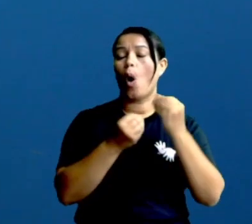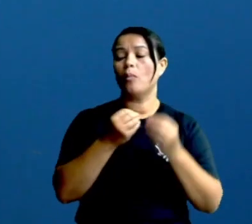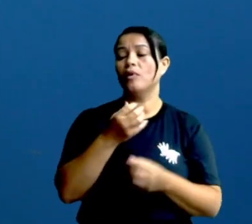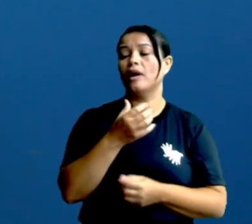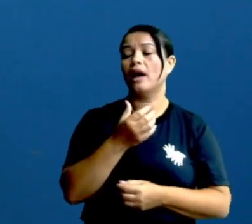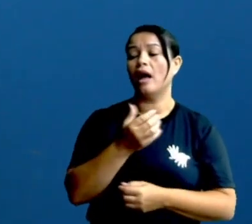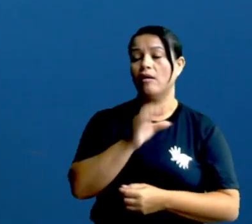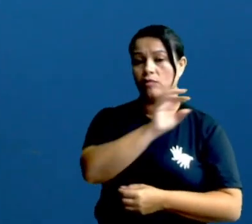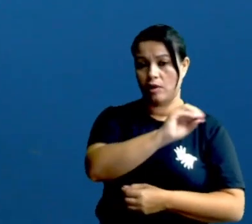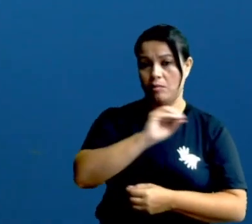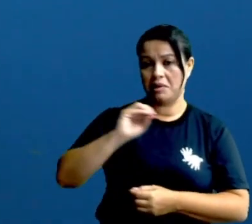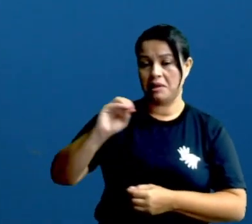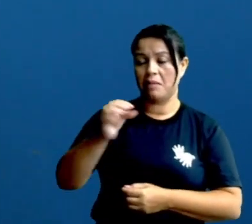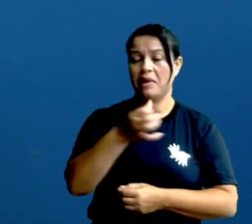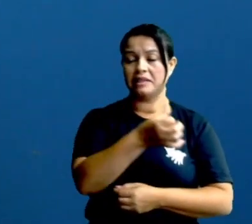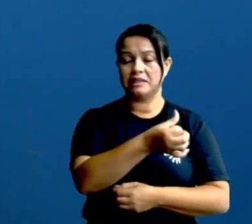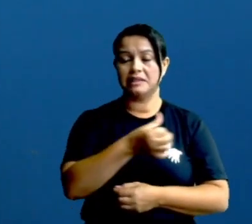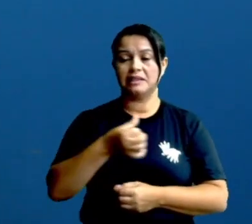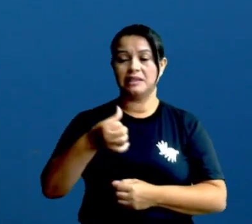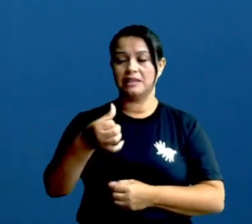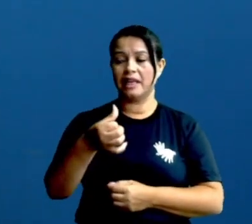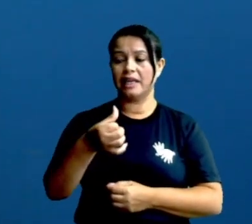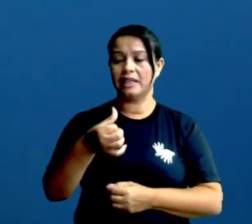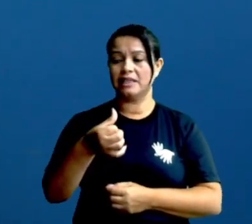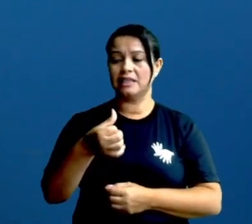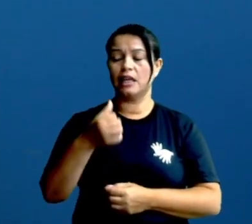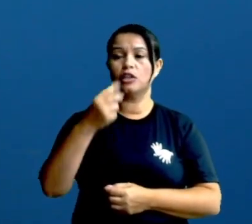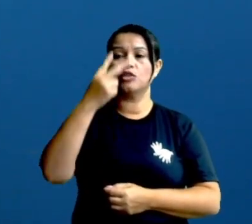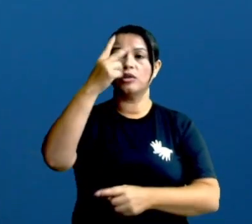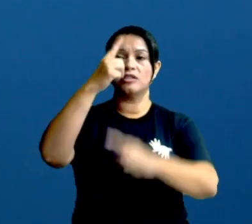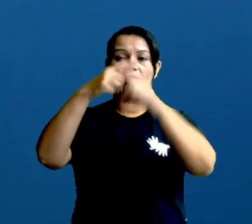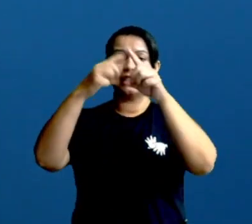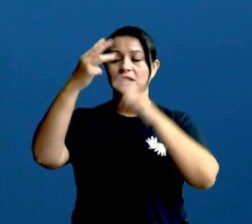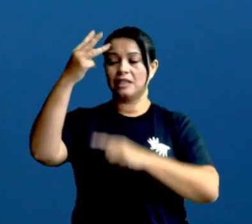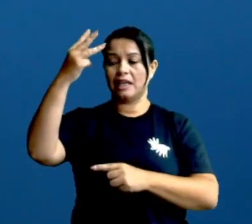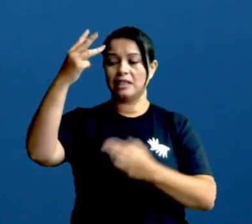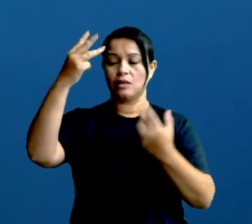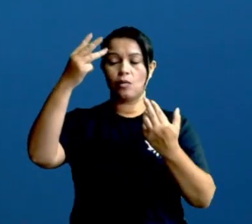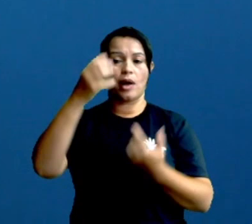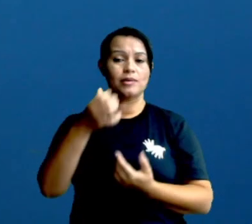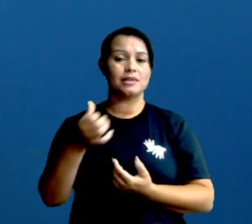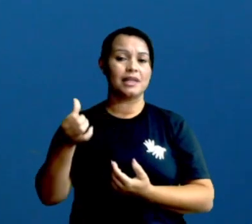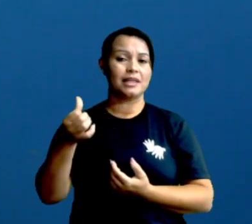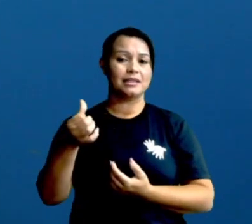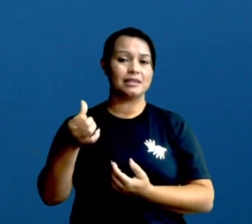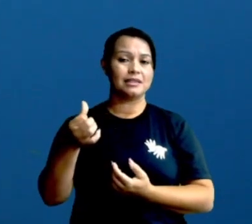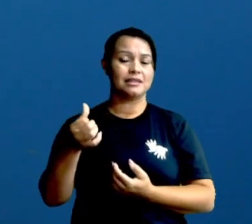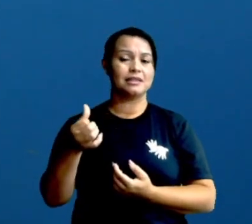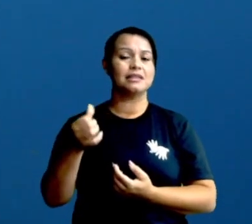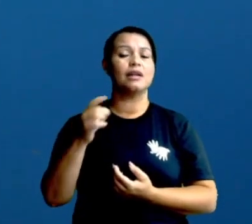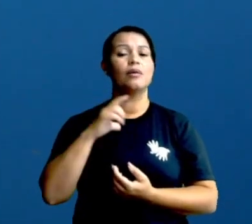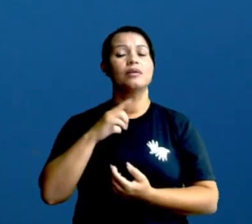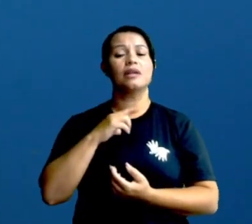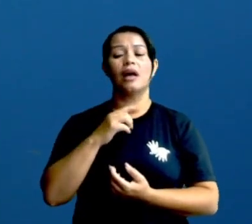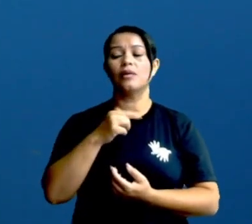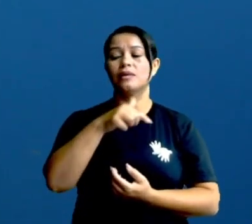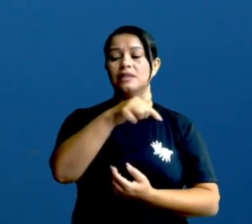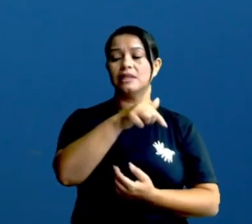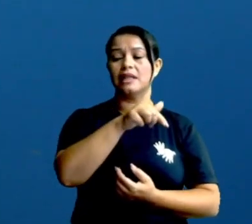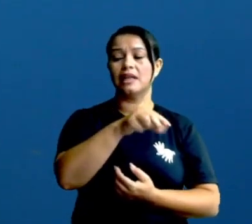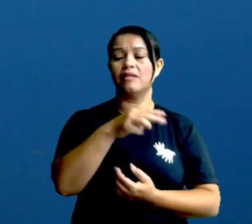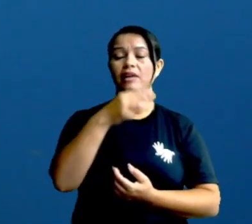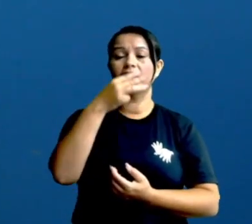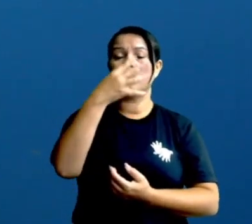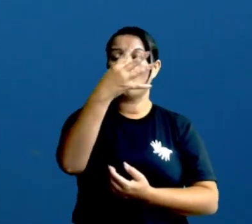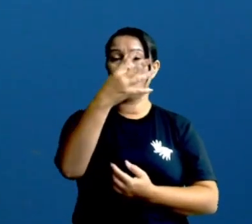seguinte, ó. Vou repetir a minha base e vou multiplicar. 2 vezes 3, 6, ok? Eu tenho 7 elevado a